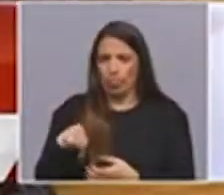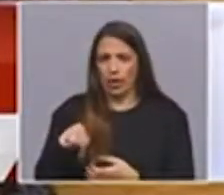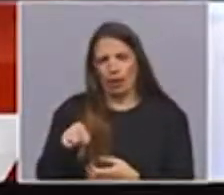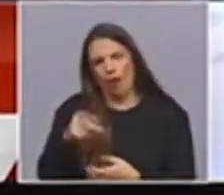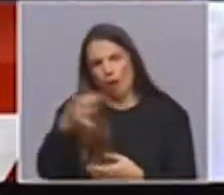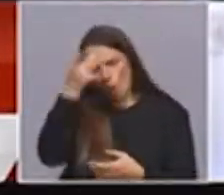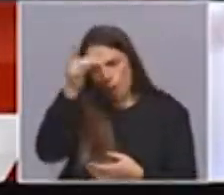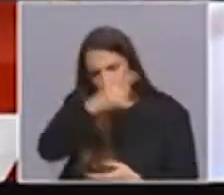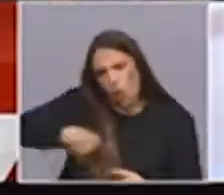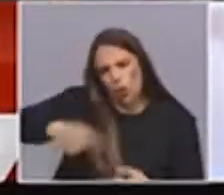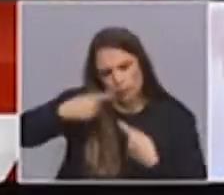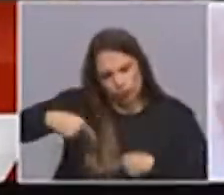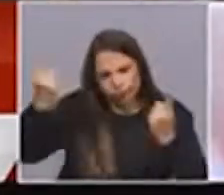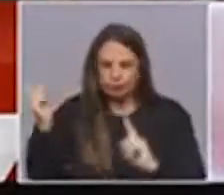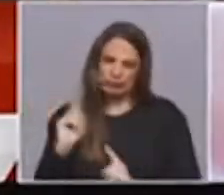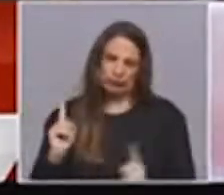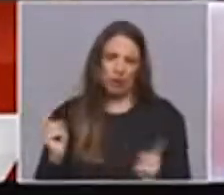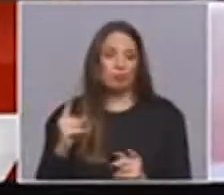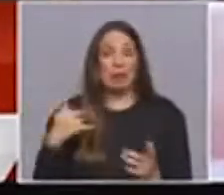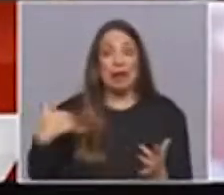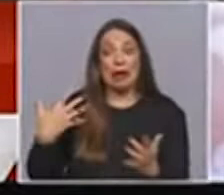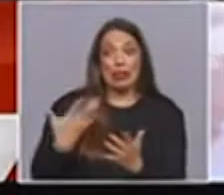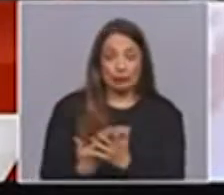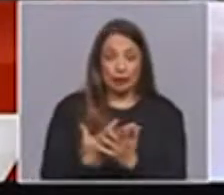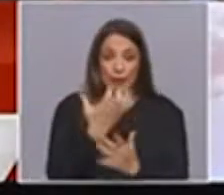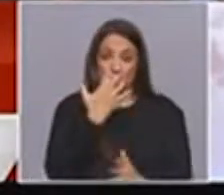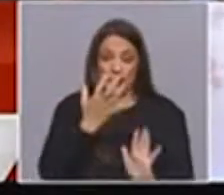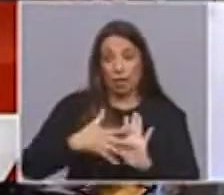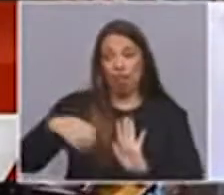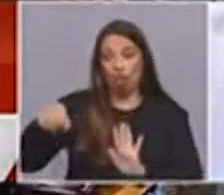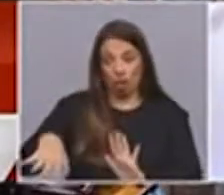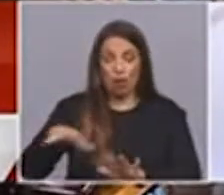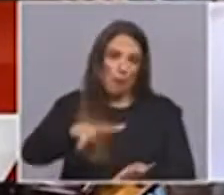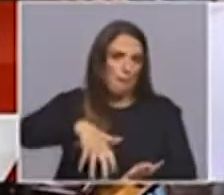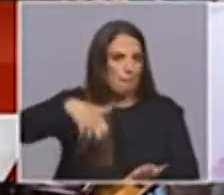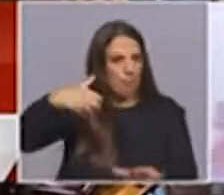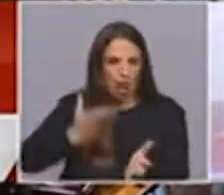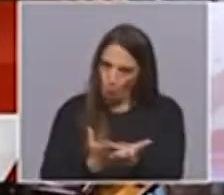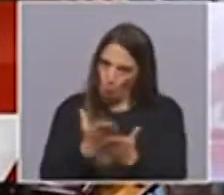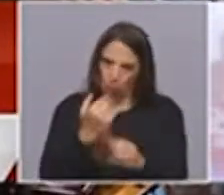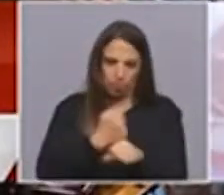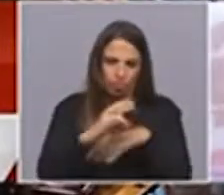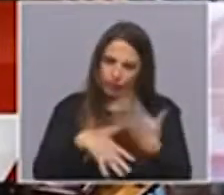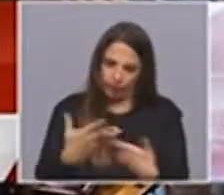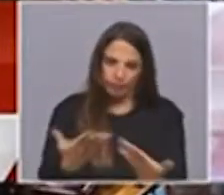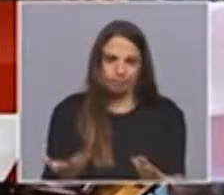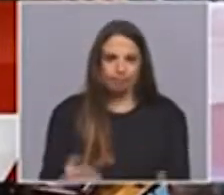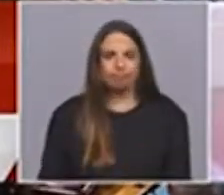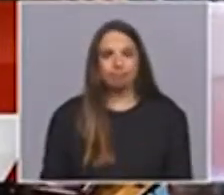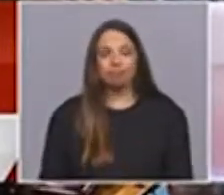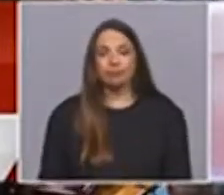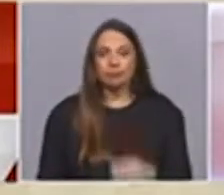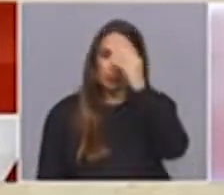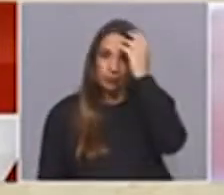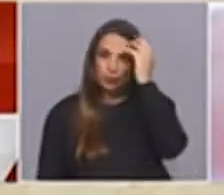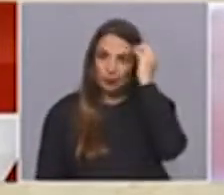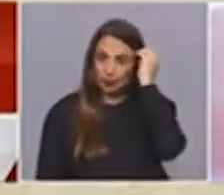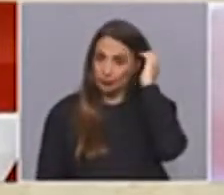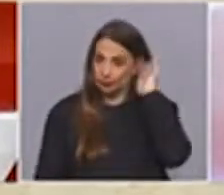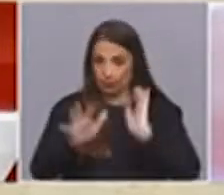de Sousa oficializar a dissolução, o Parlamento vai manter-se em funções. Portanto, quer dizer, a Assembleia da